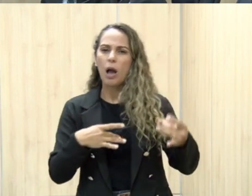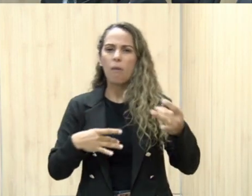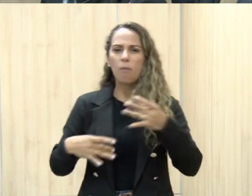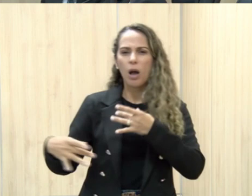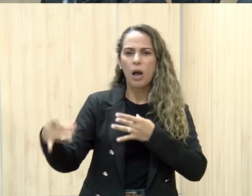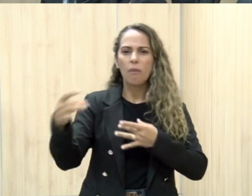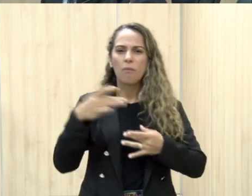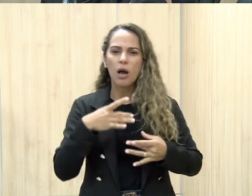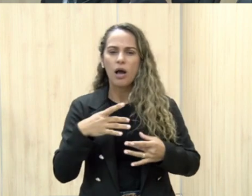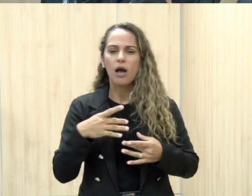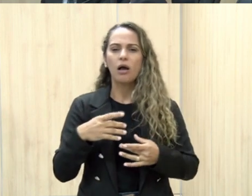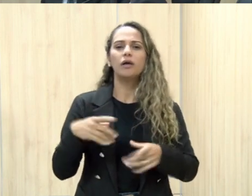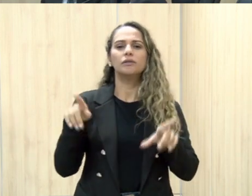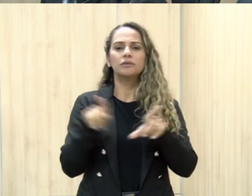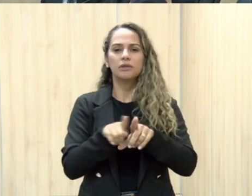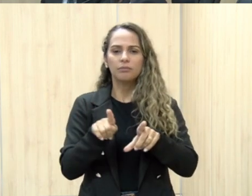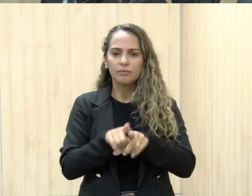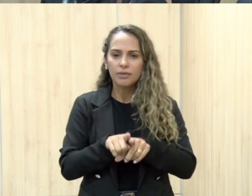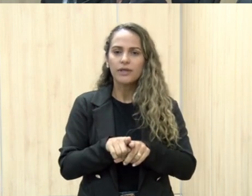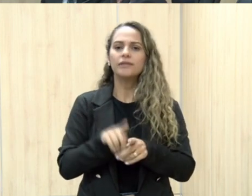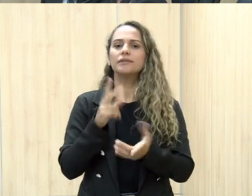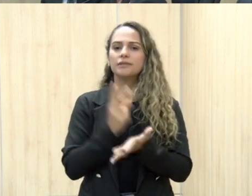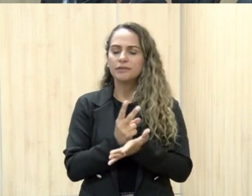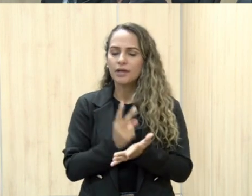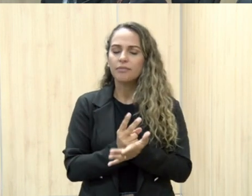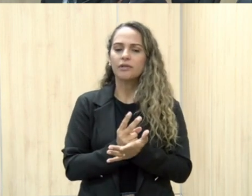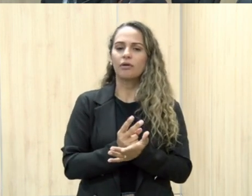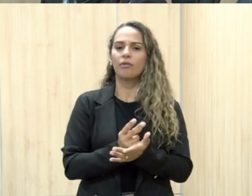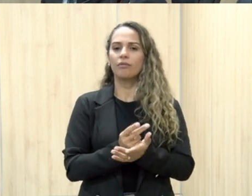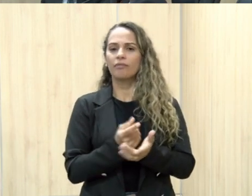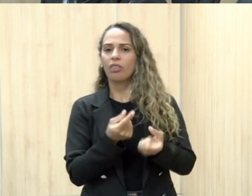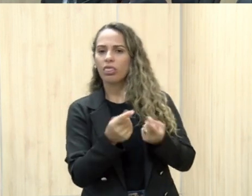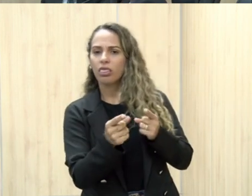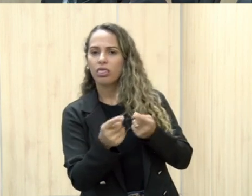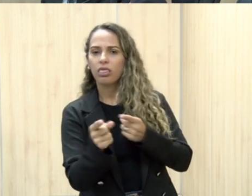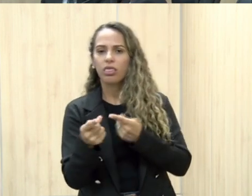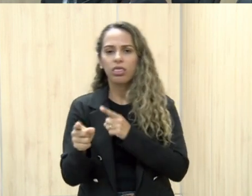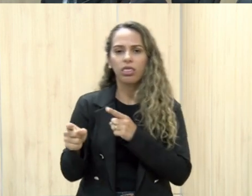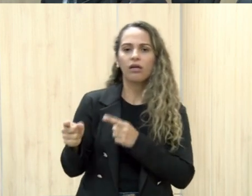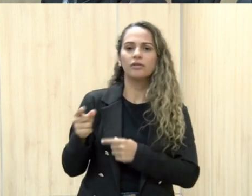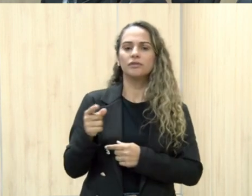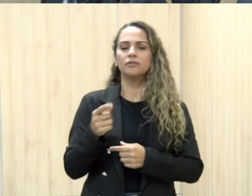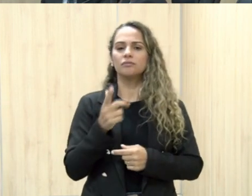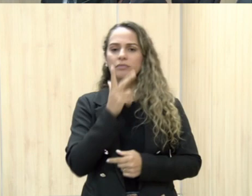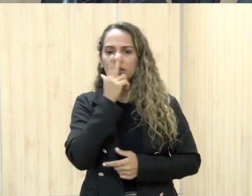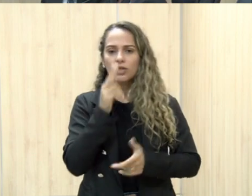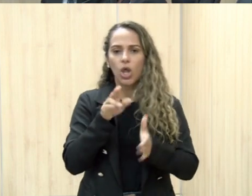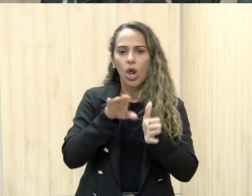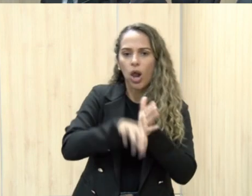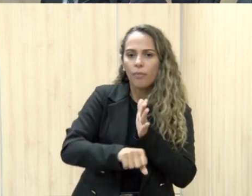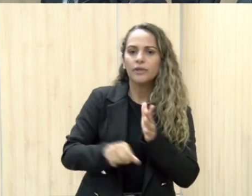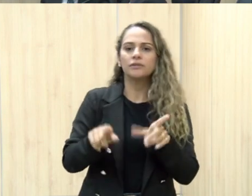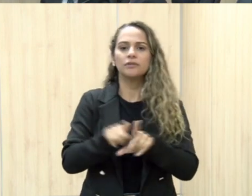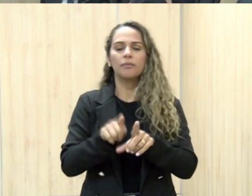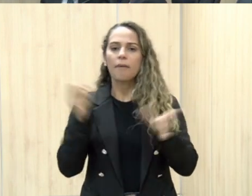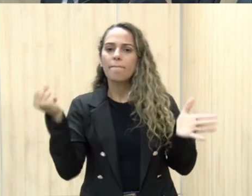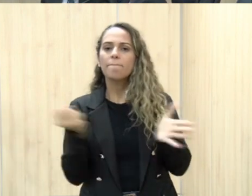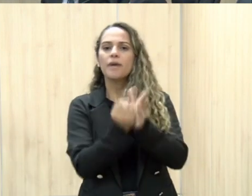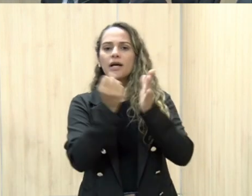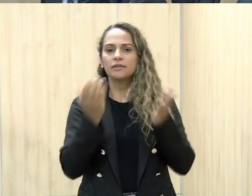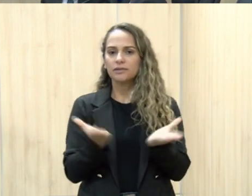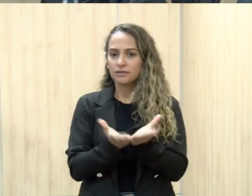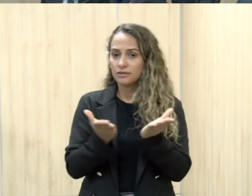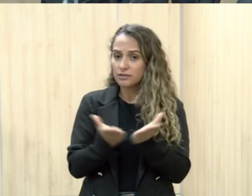Mas ela é vilipendiada Ela é usurpada símbolos cristãos